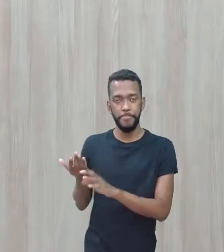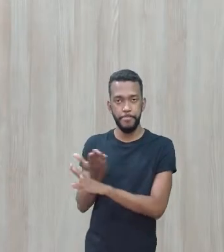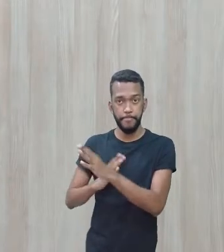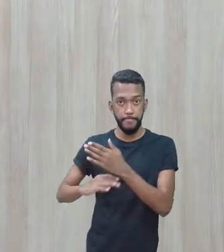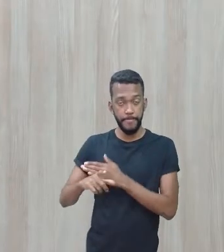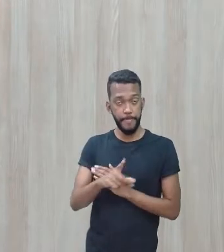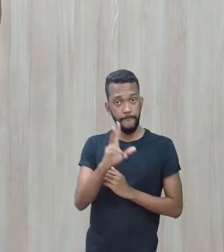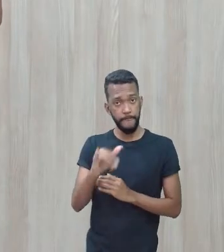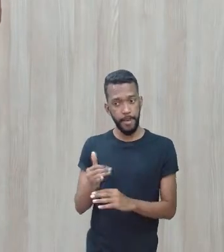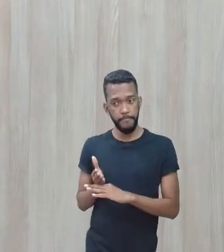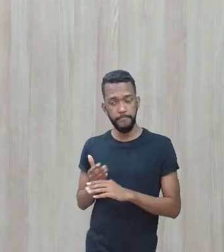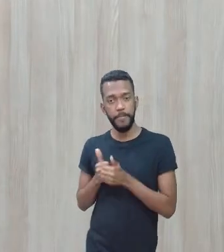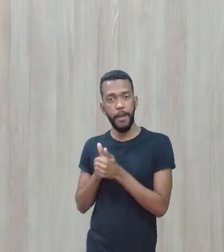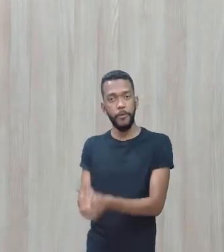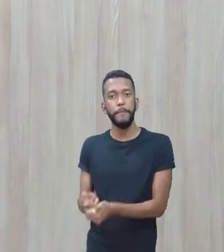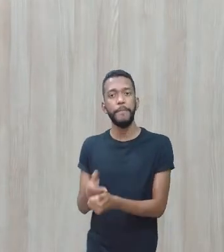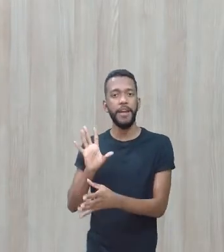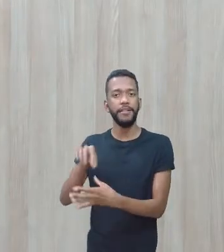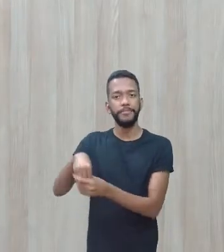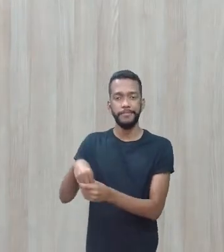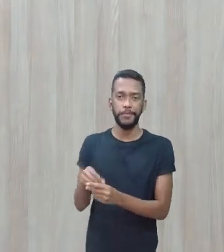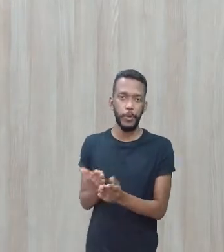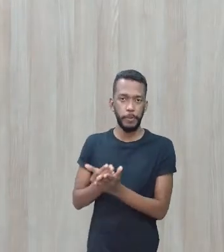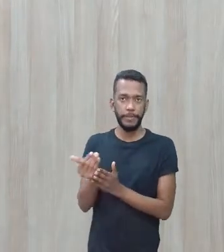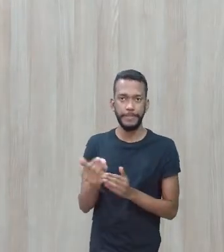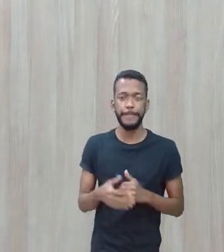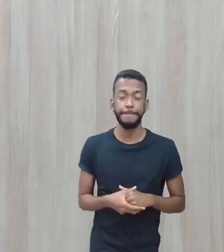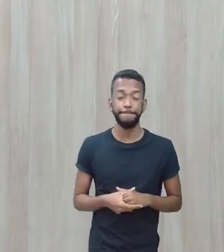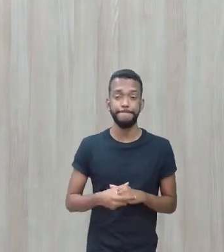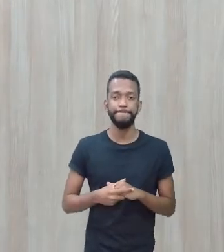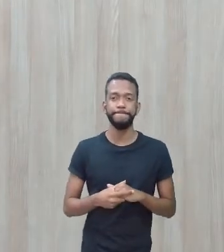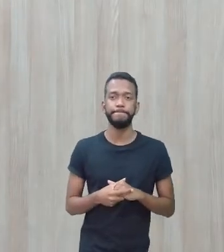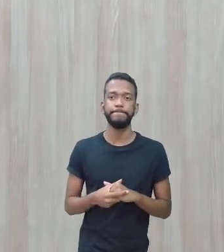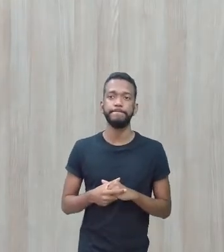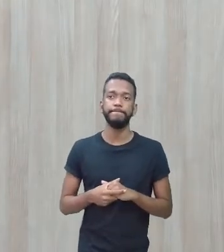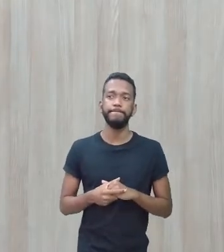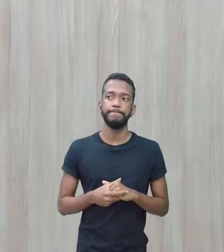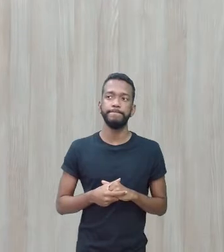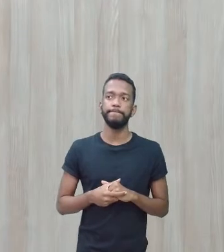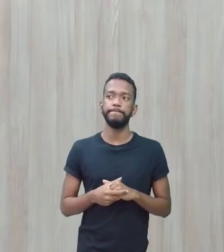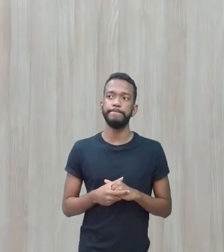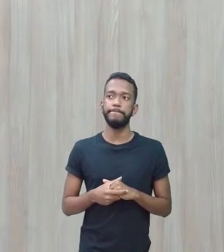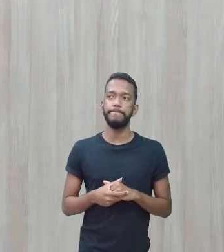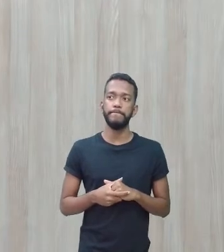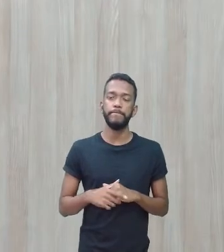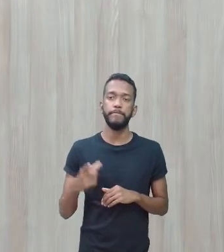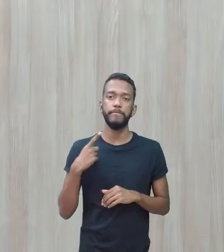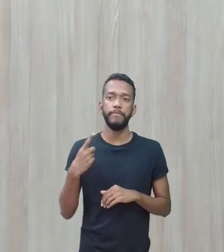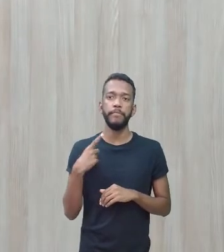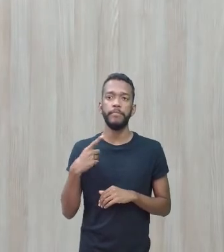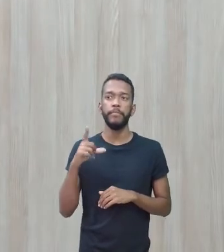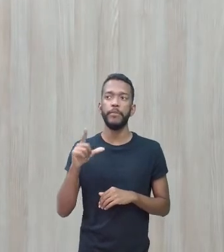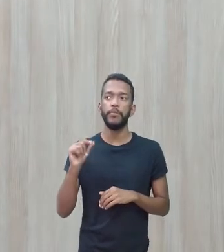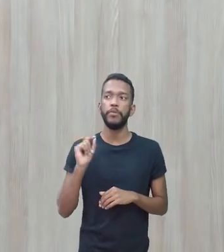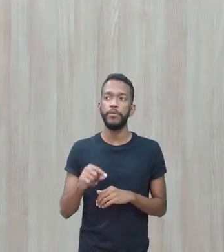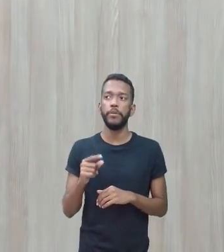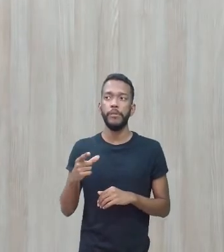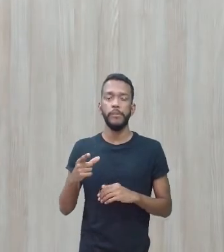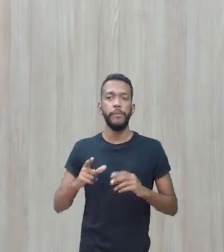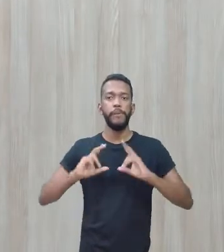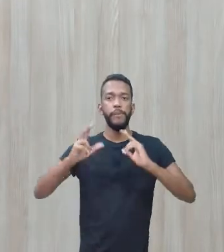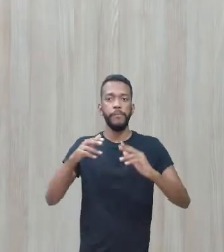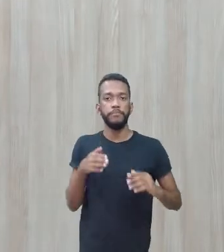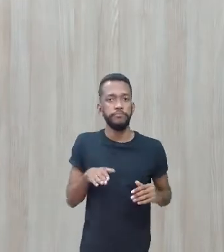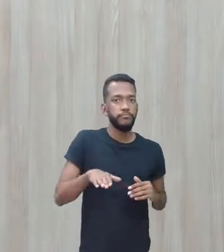vocês vão poder acompanhar quando os jogos começarem, né? E aí ele está fazendo um movimento de recuperação, né, de